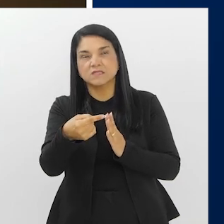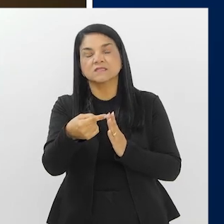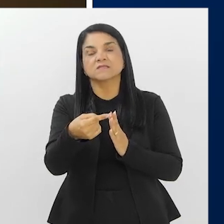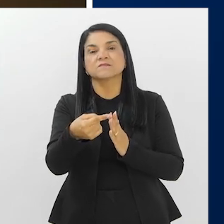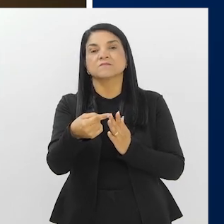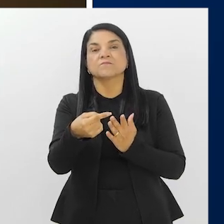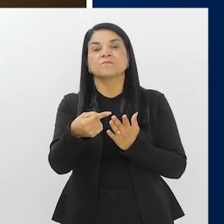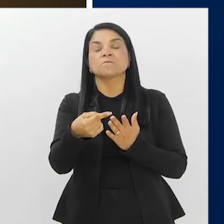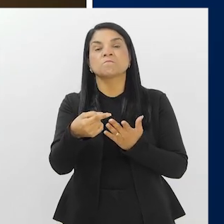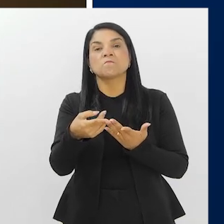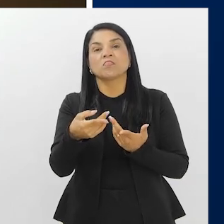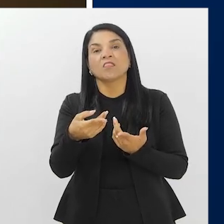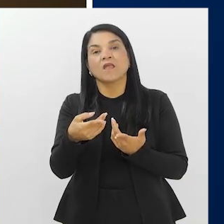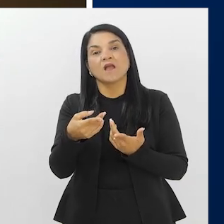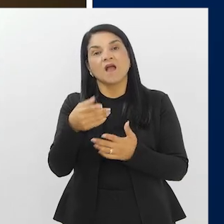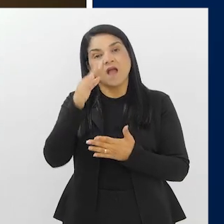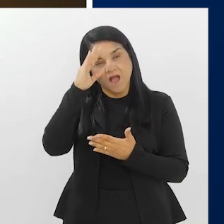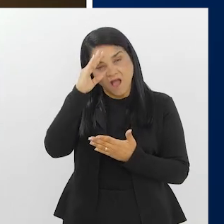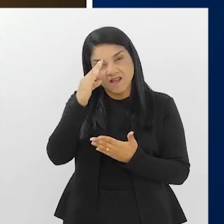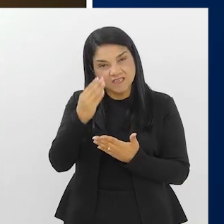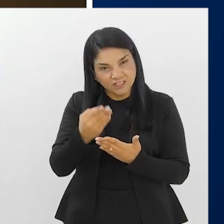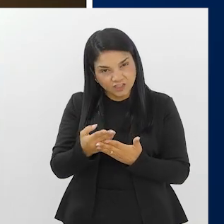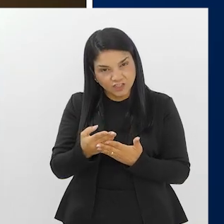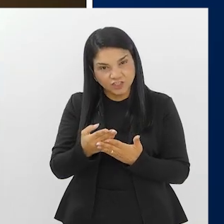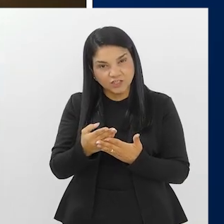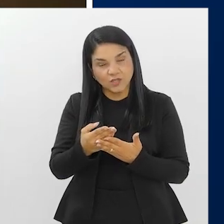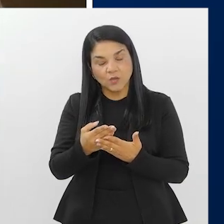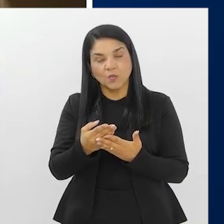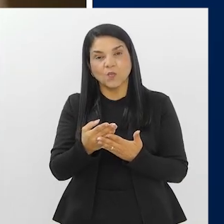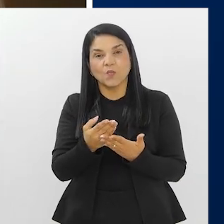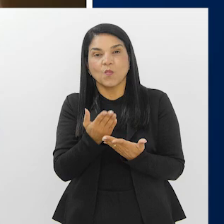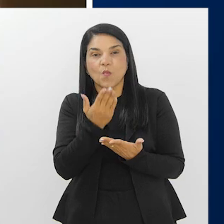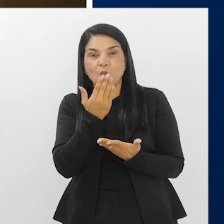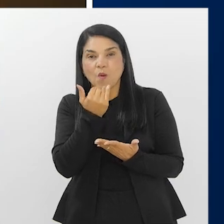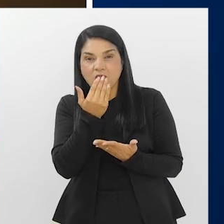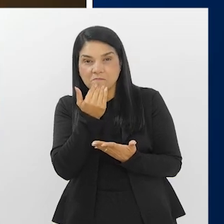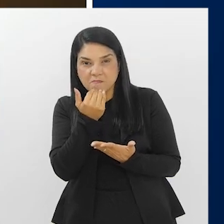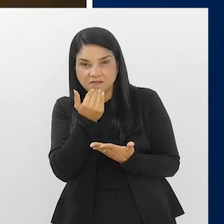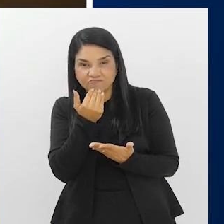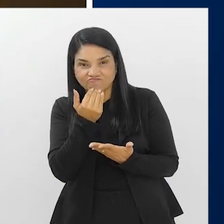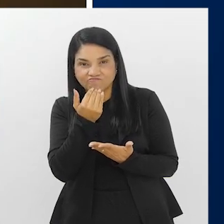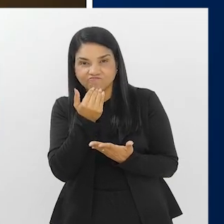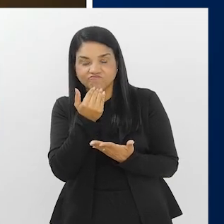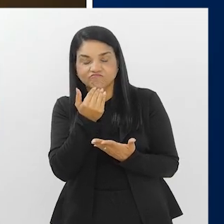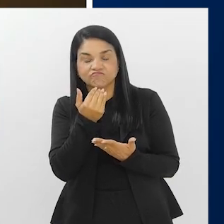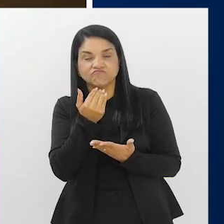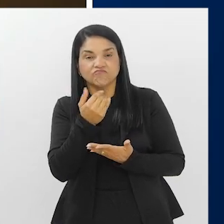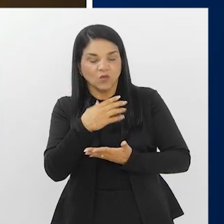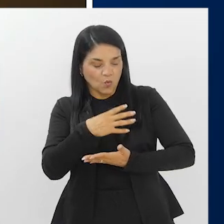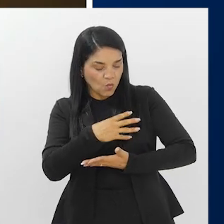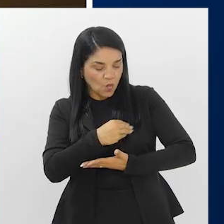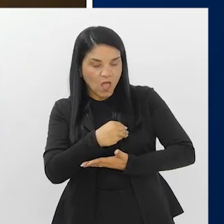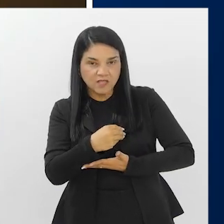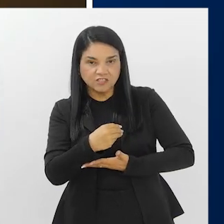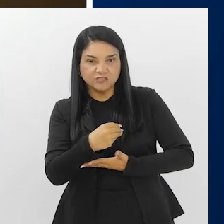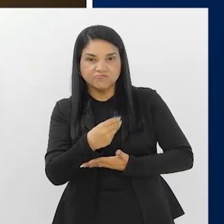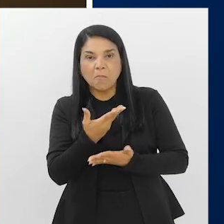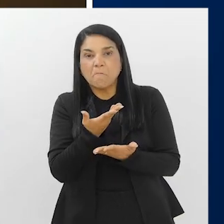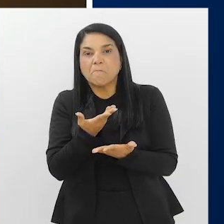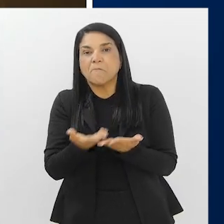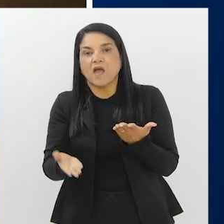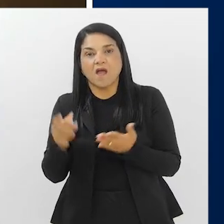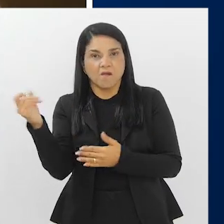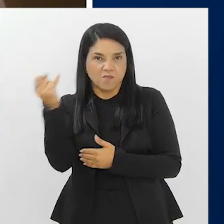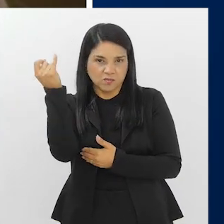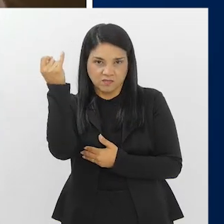volta dos 6 meses de idade, acredita que quando entra um alimento sólido, o leite vai perdendo a sua importância,